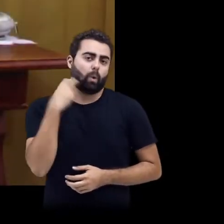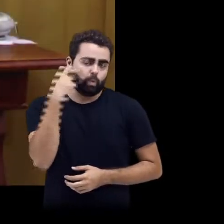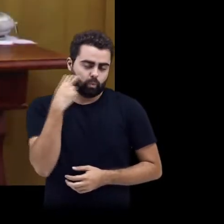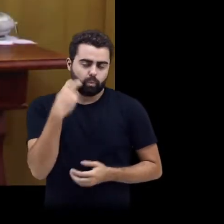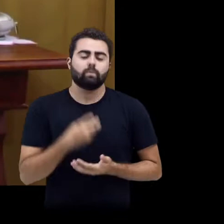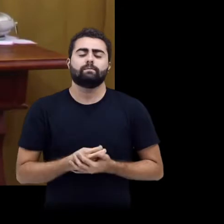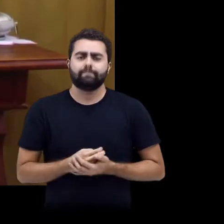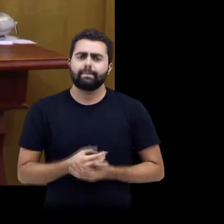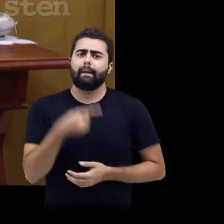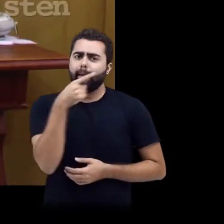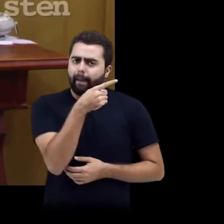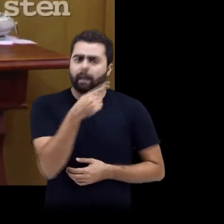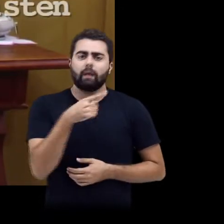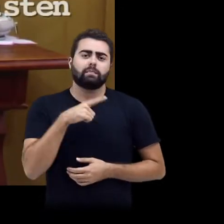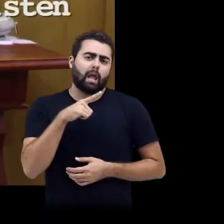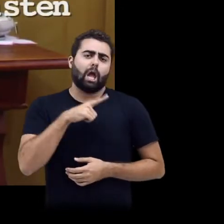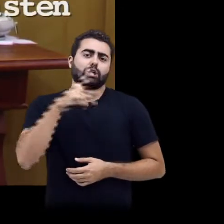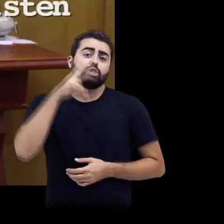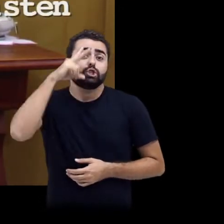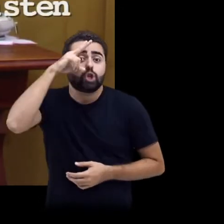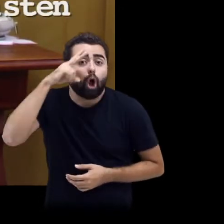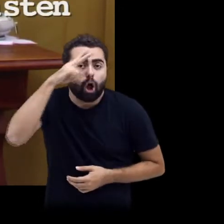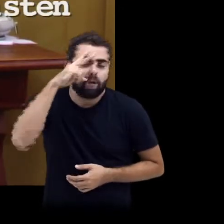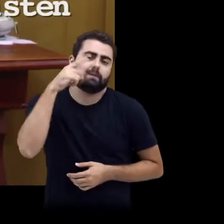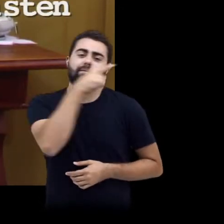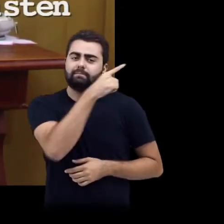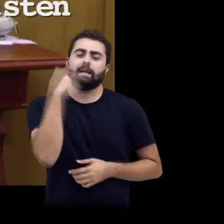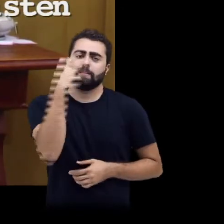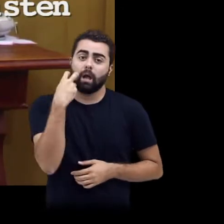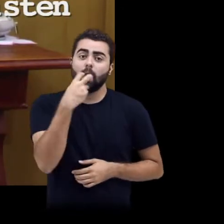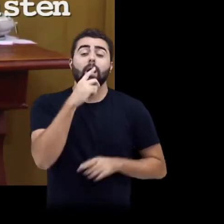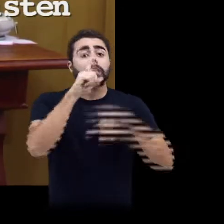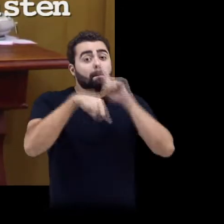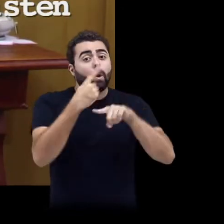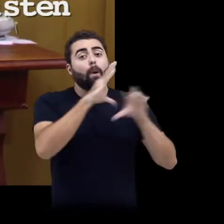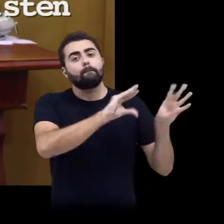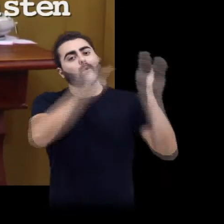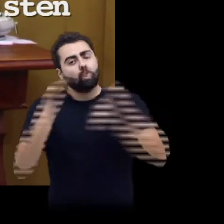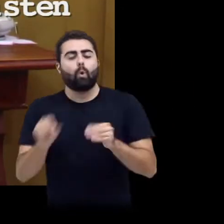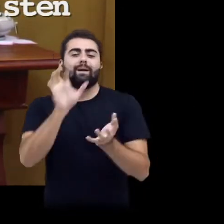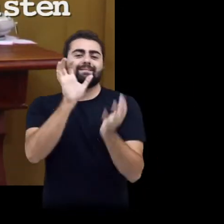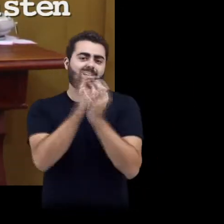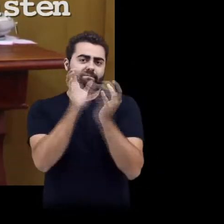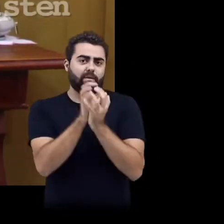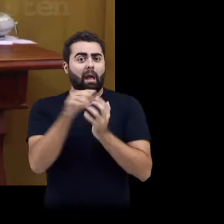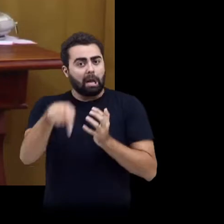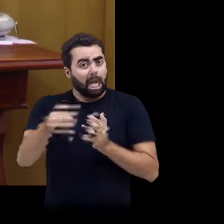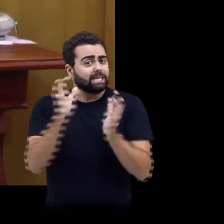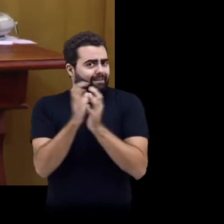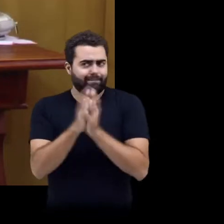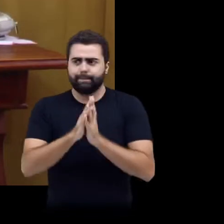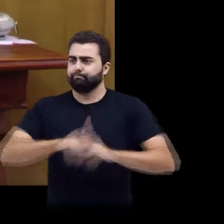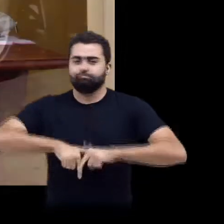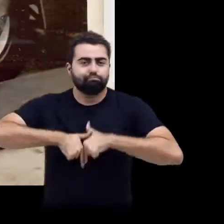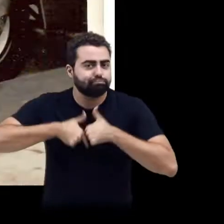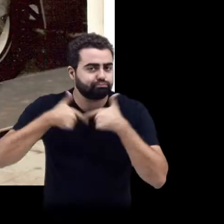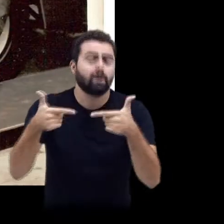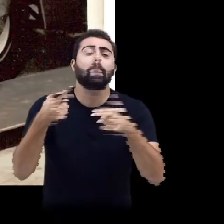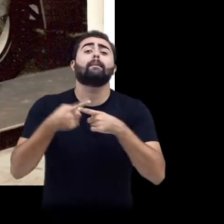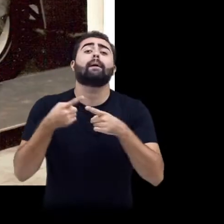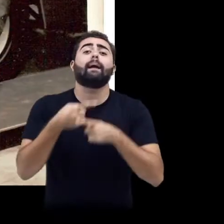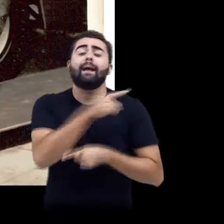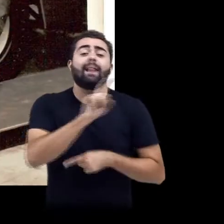Ele construiu uma história em Natal, ele chegou em Recife e em Recife a história dele se amplificou. Natanias von Até Sosten. pelo fato de que ele